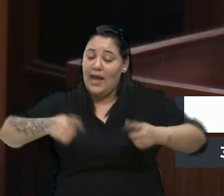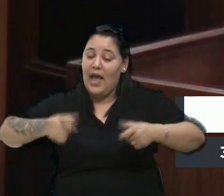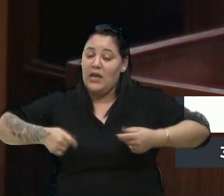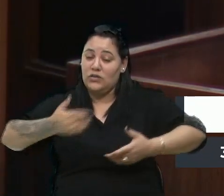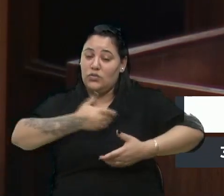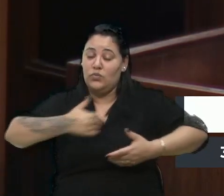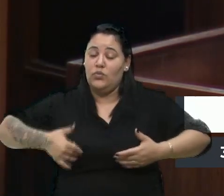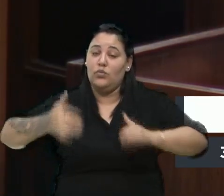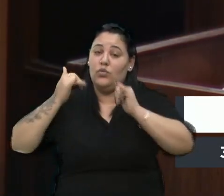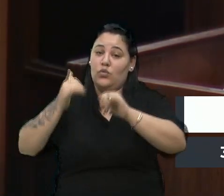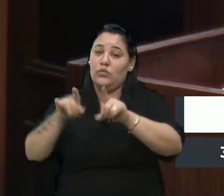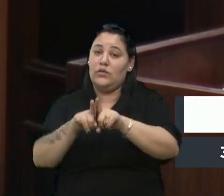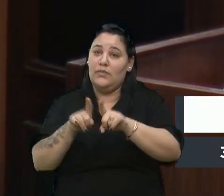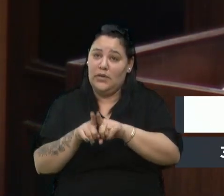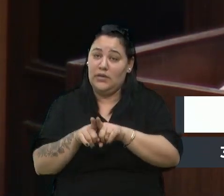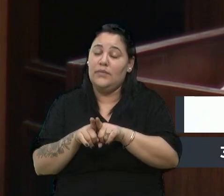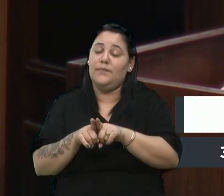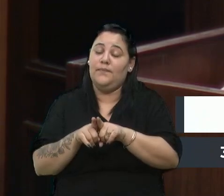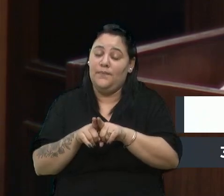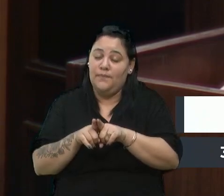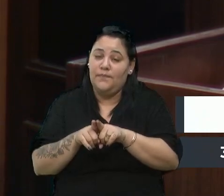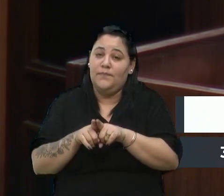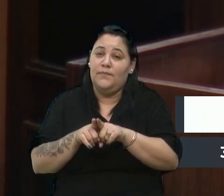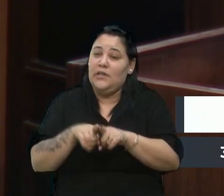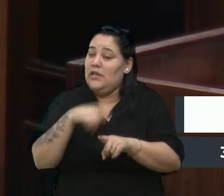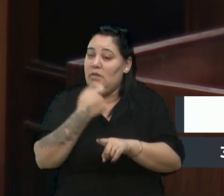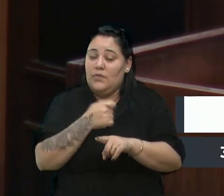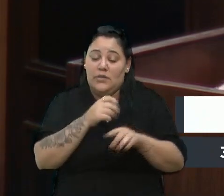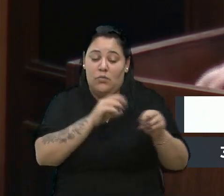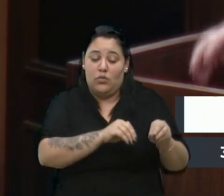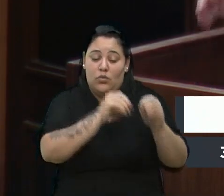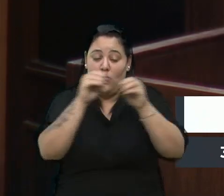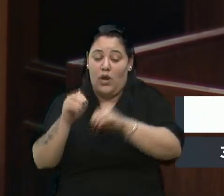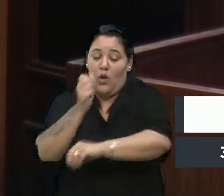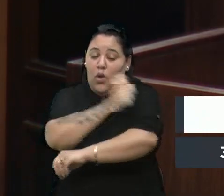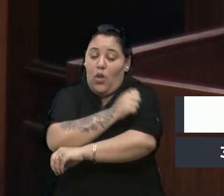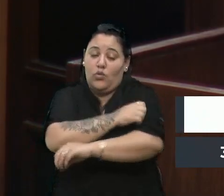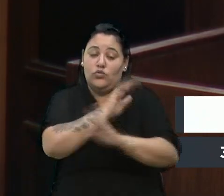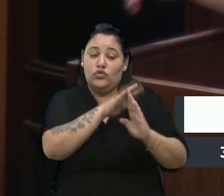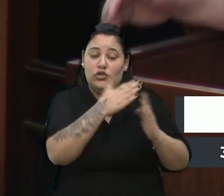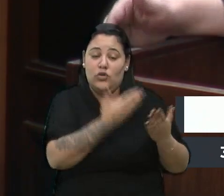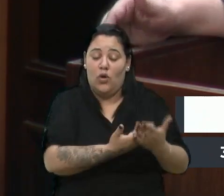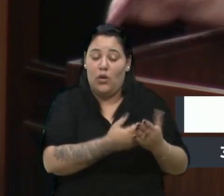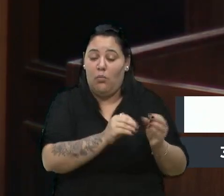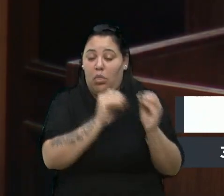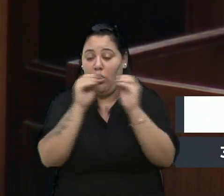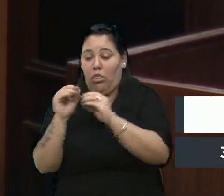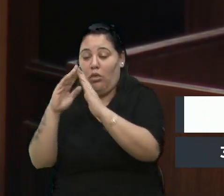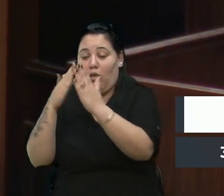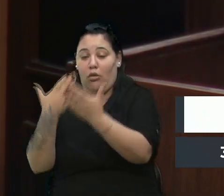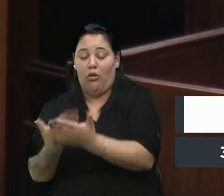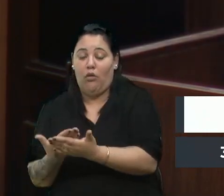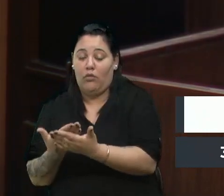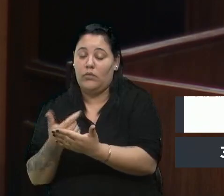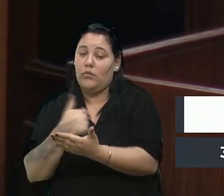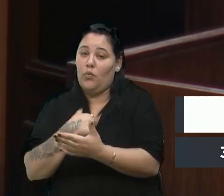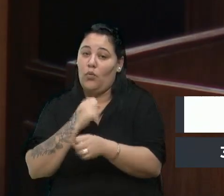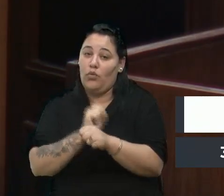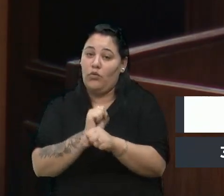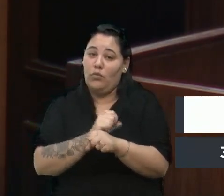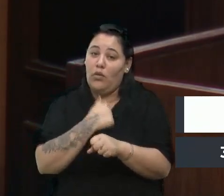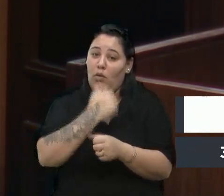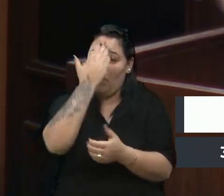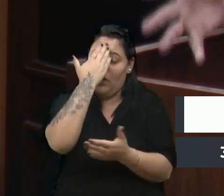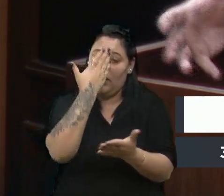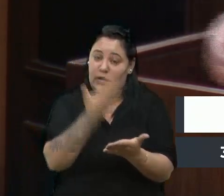em ordem excessiva pelo poder público na transferência dos alunos de uma escola para outra. Então, eu estou esperando, que acredito eu,